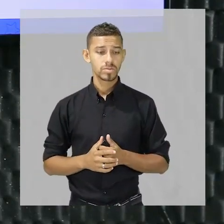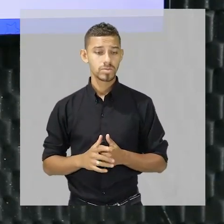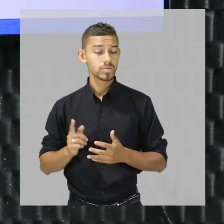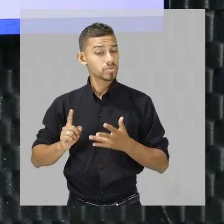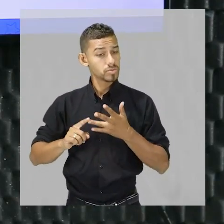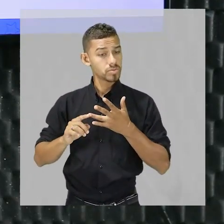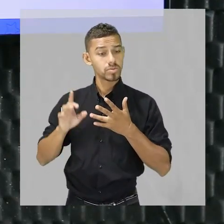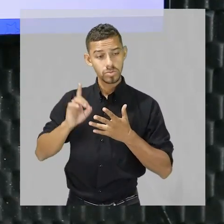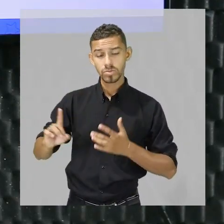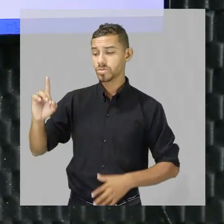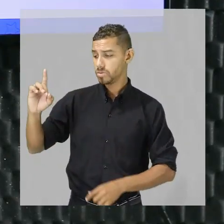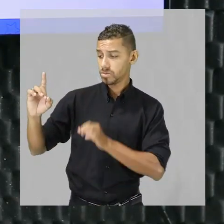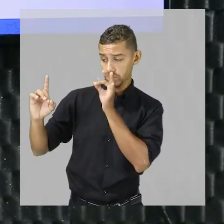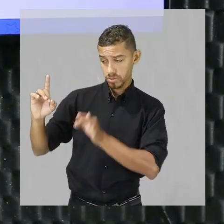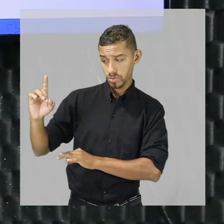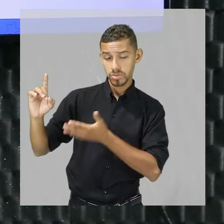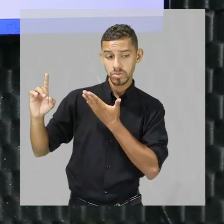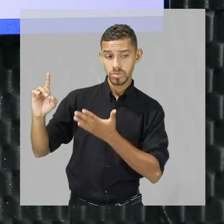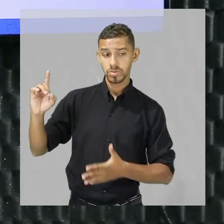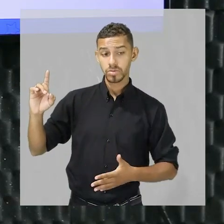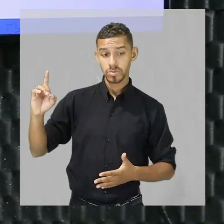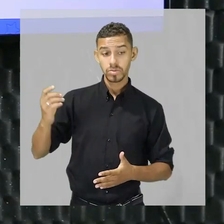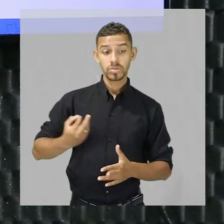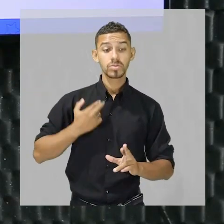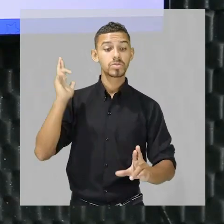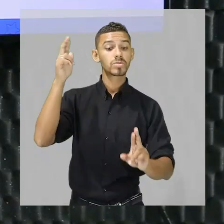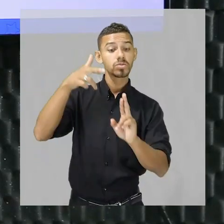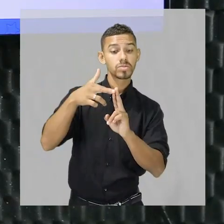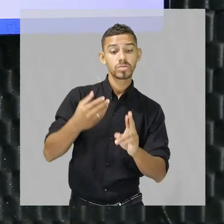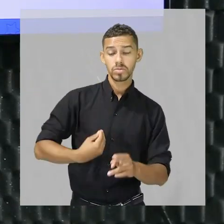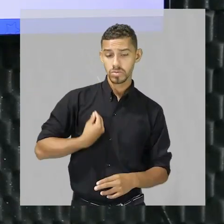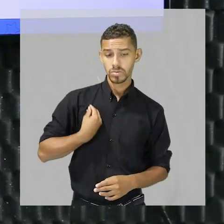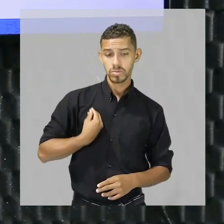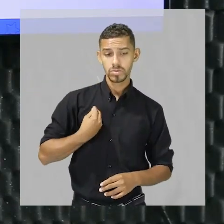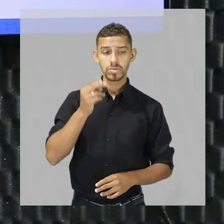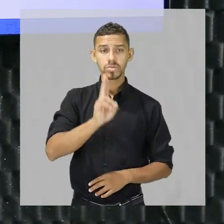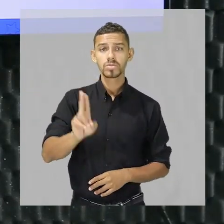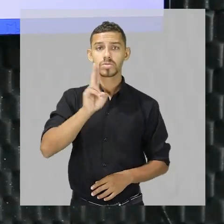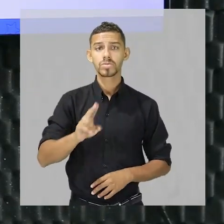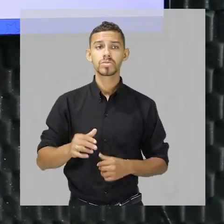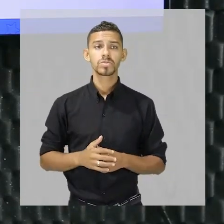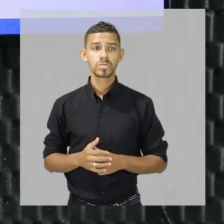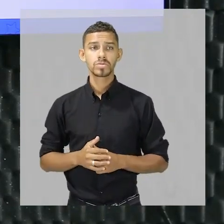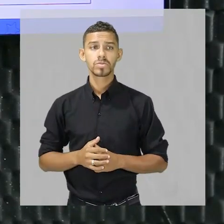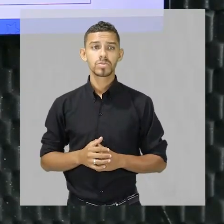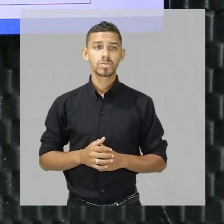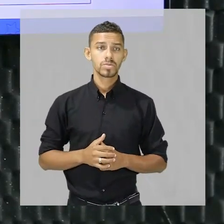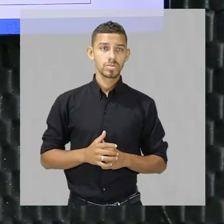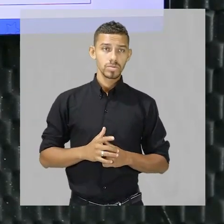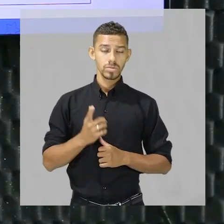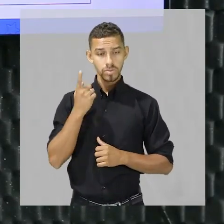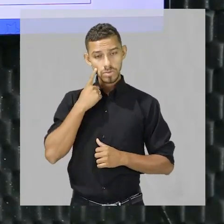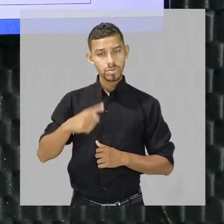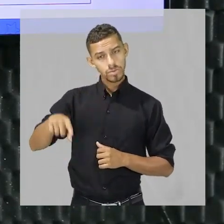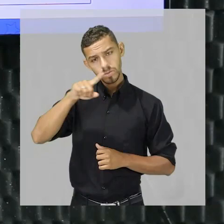posição relativa de latitude e longitude e a sua utilização. Só aí para te